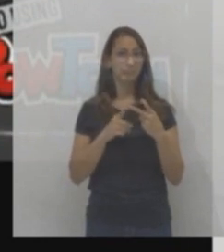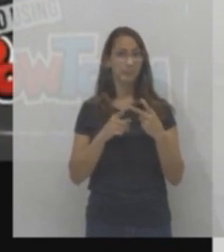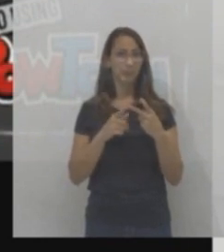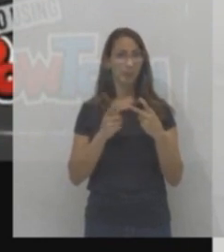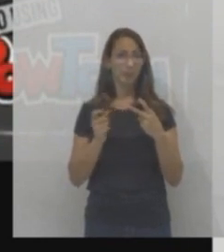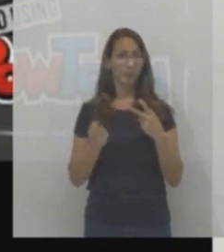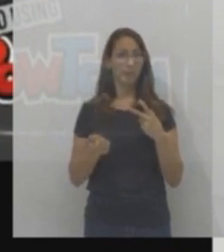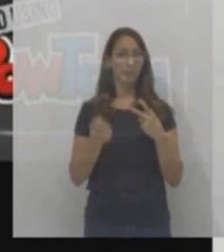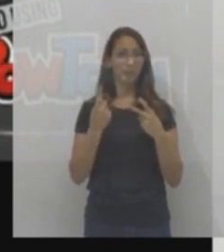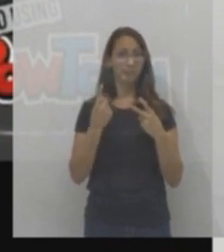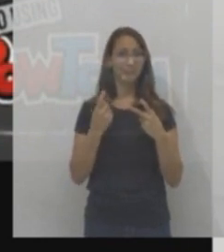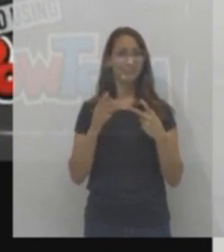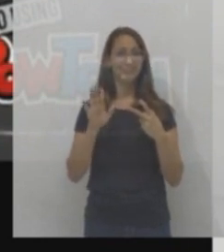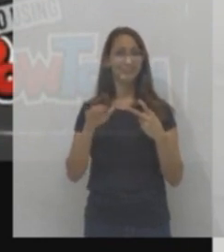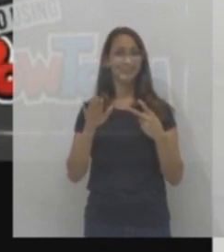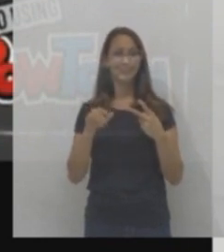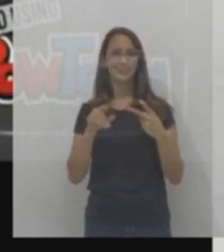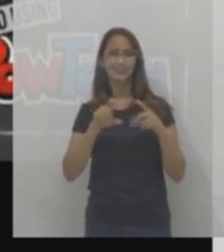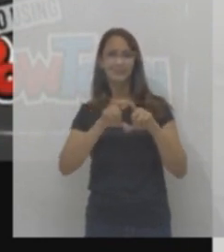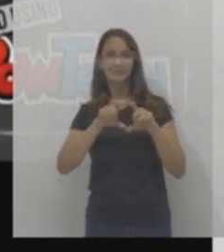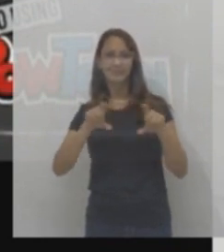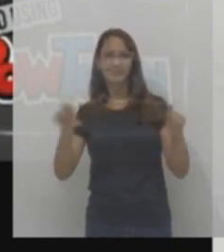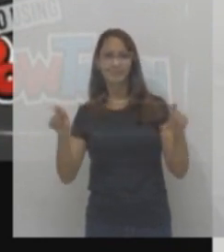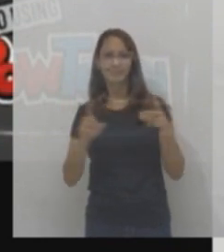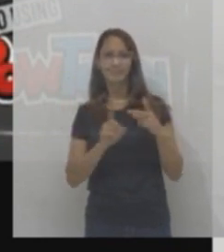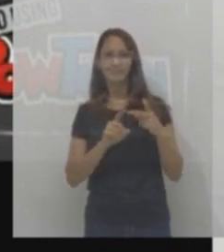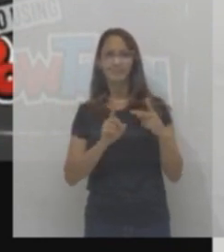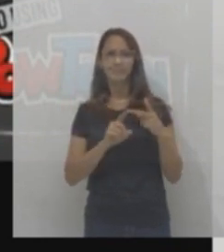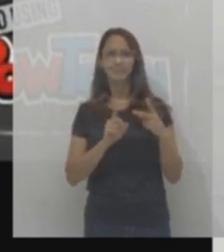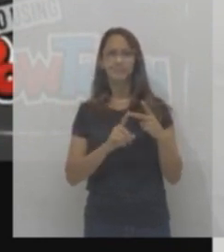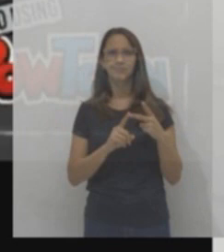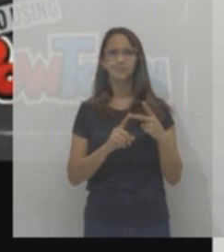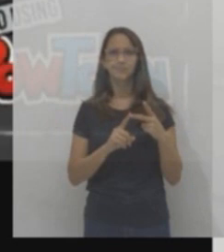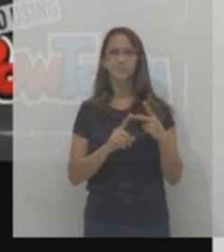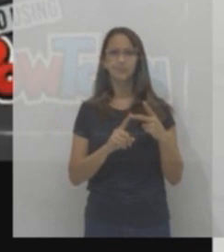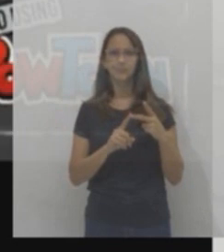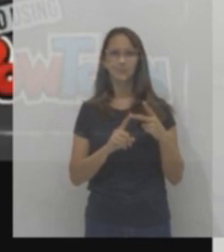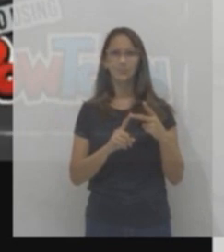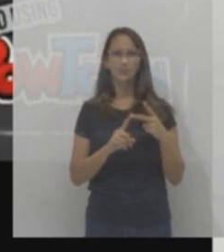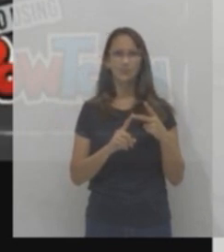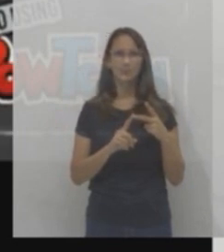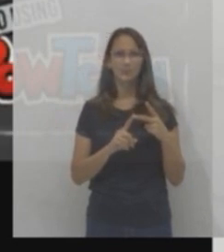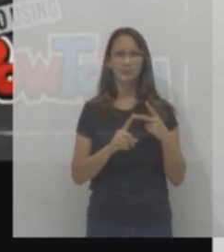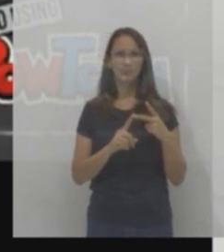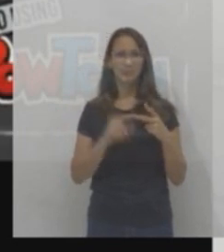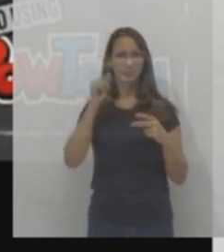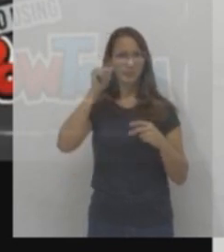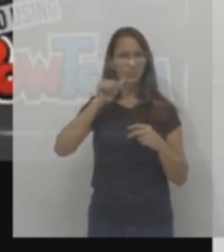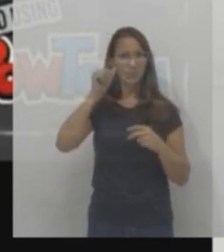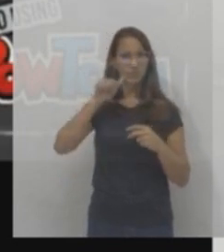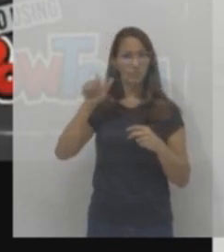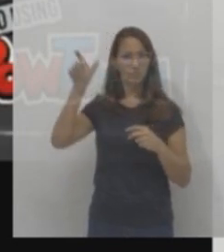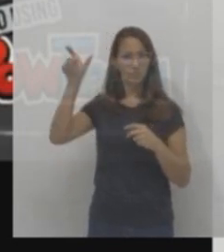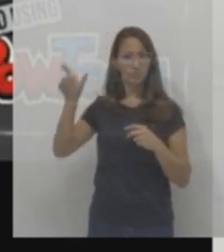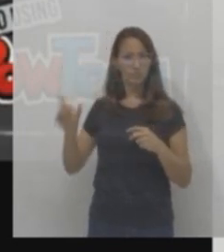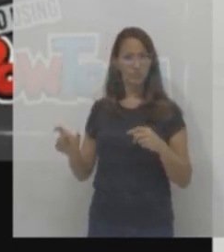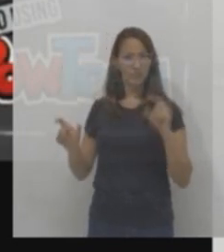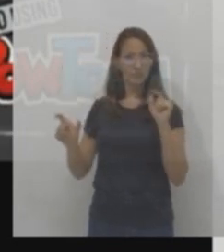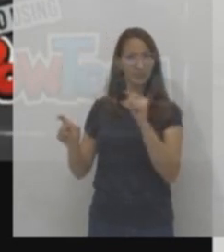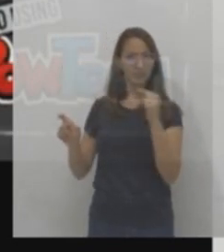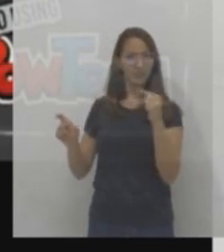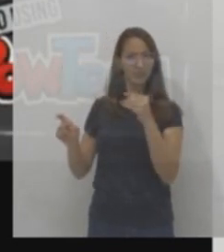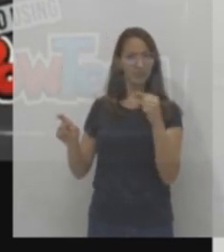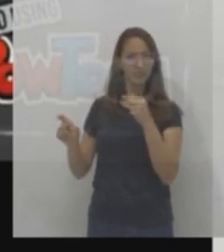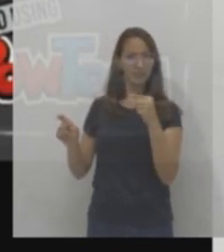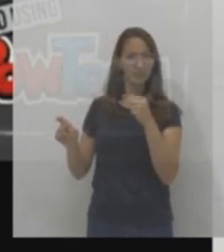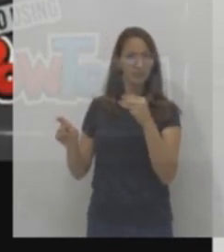Opa, vamos lá? She'll be late for work if she doesn't hurry up. Ela, olha, aqui a frase inverteu, né? A